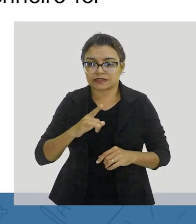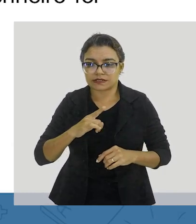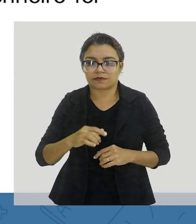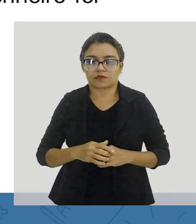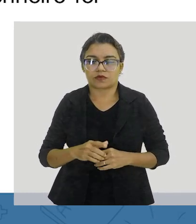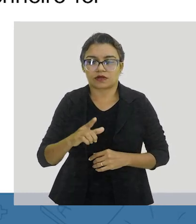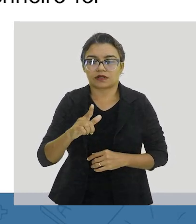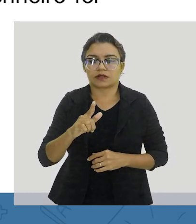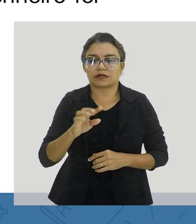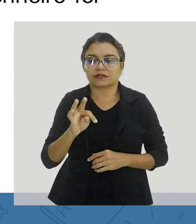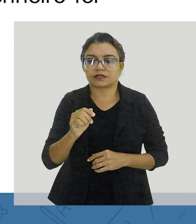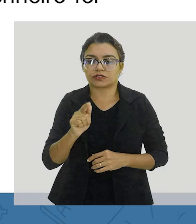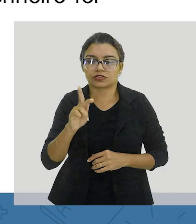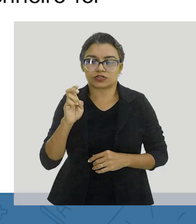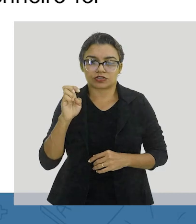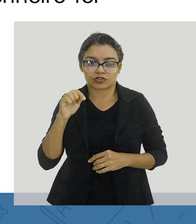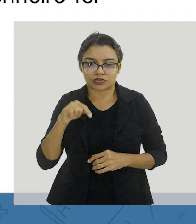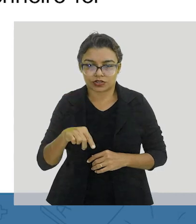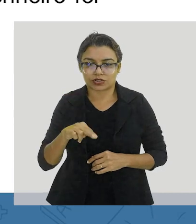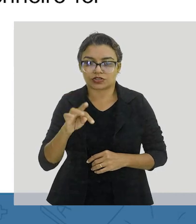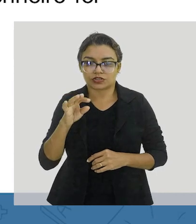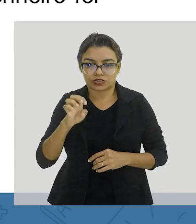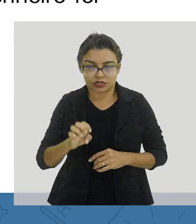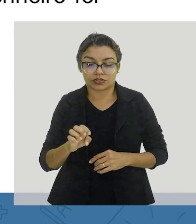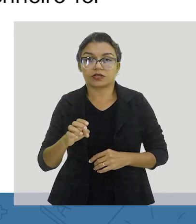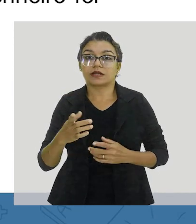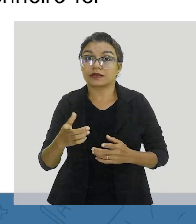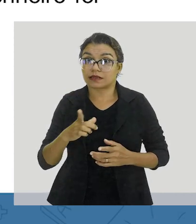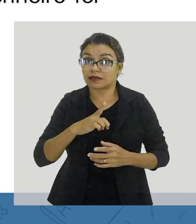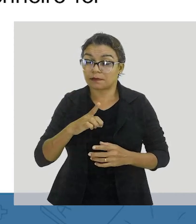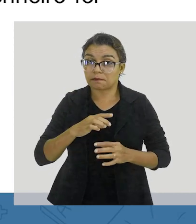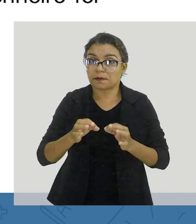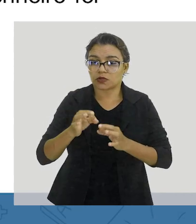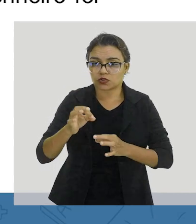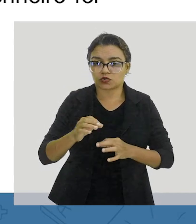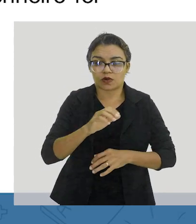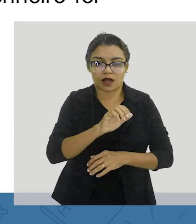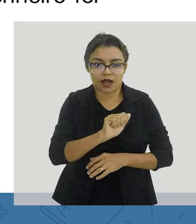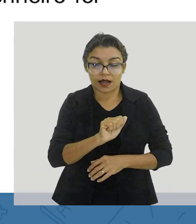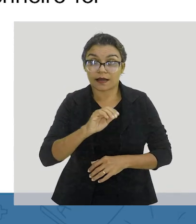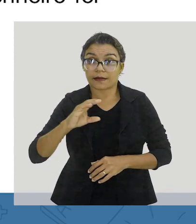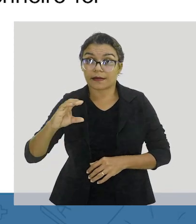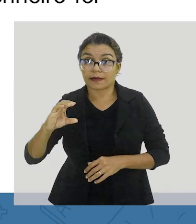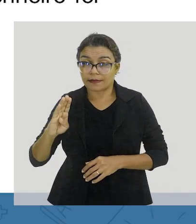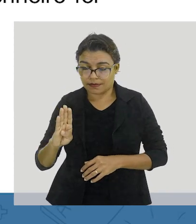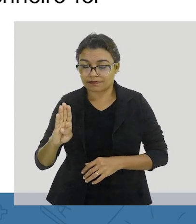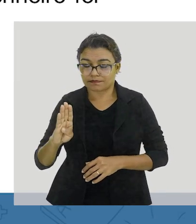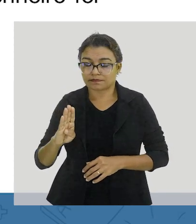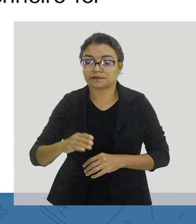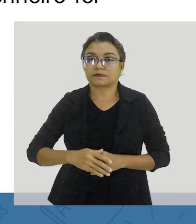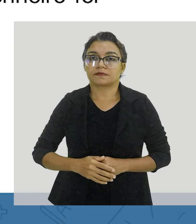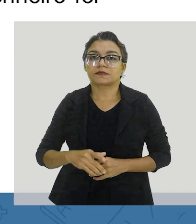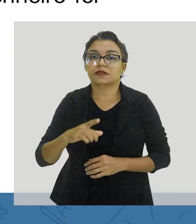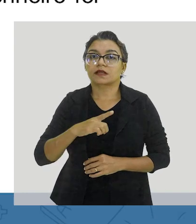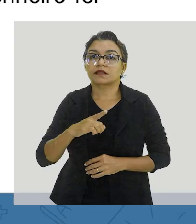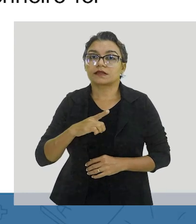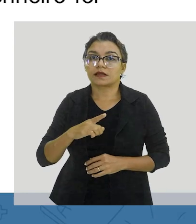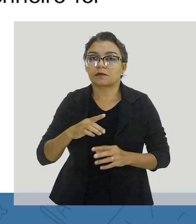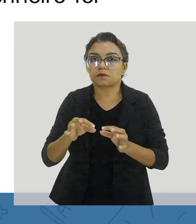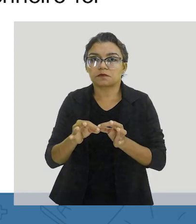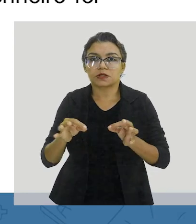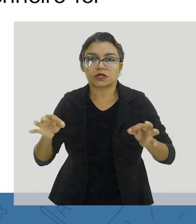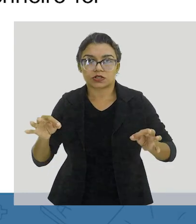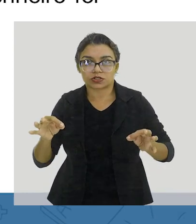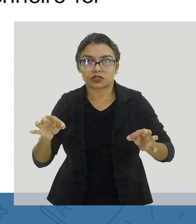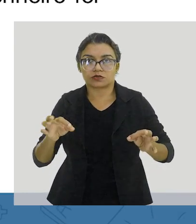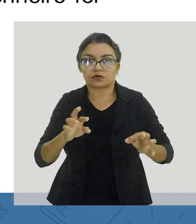ao chafariz, medindo a distância entre os pontos A e B, conforme a figura. Obteve a medida do